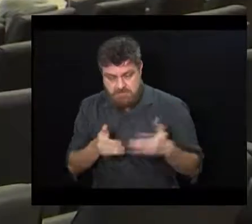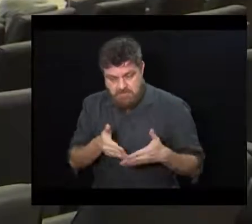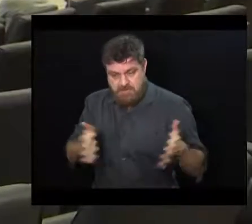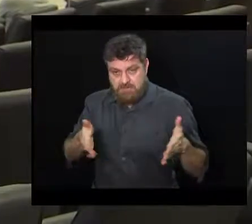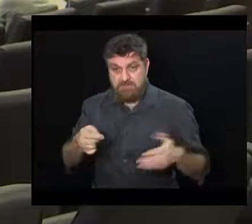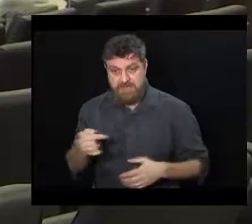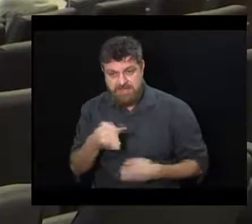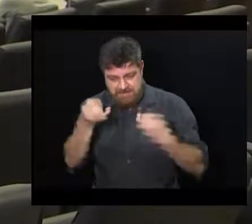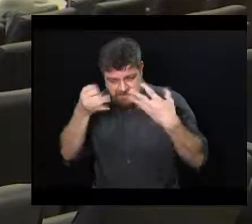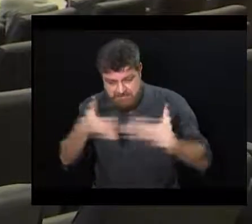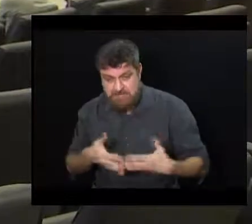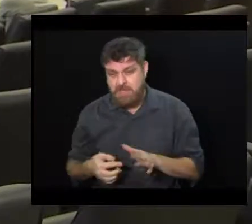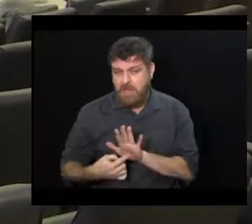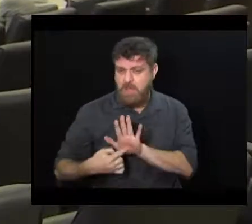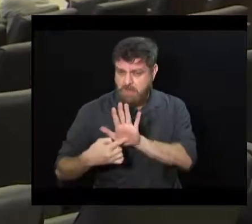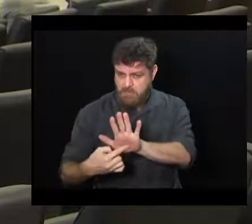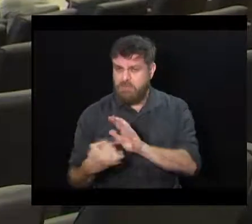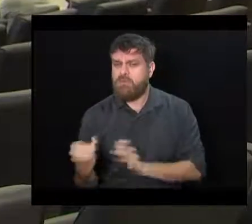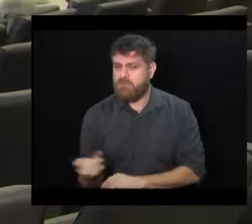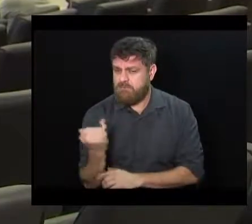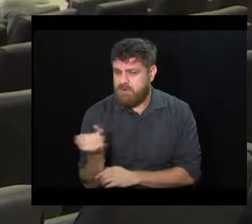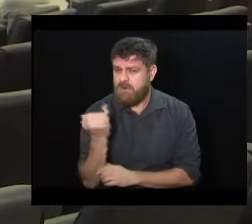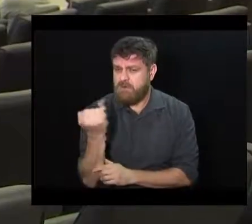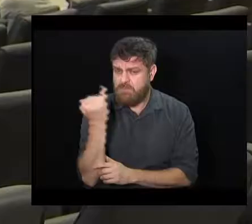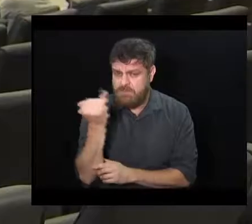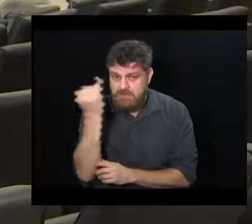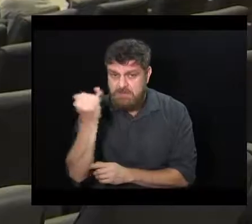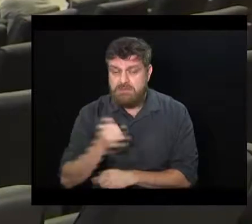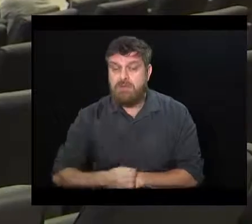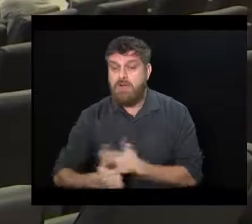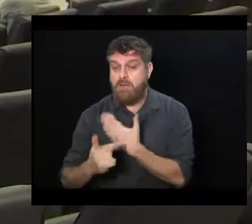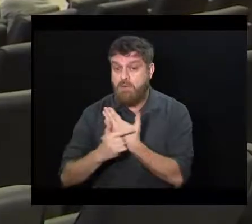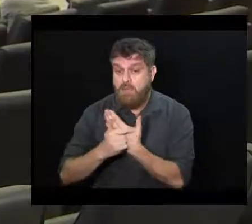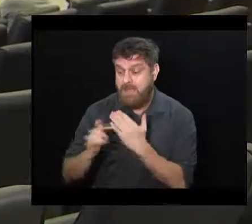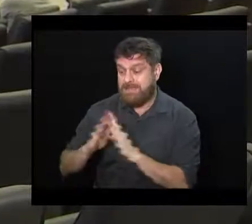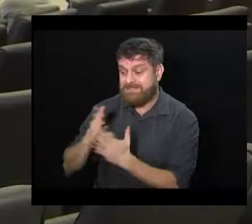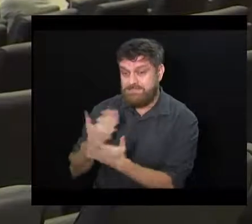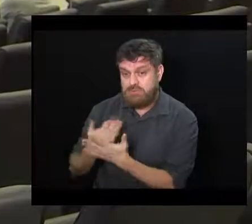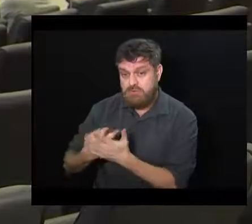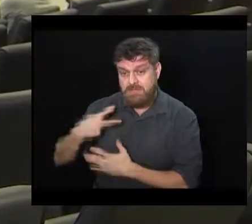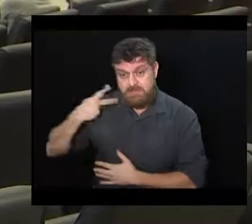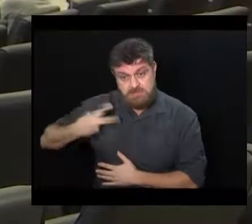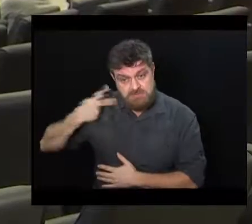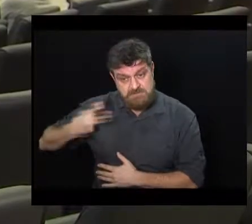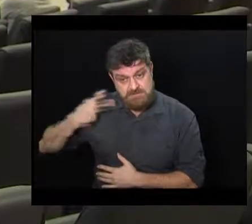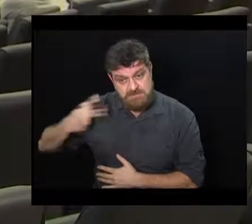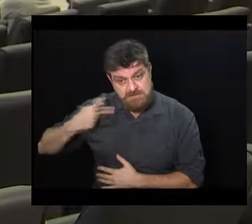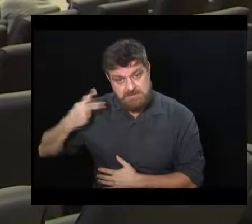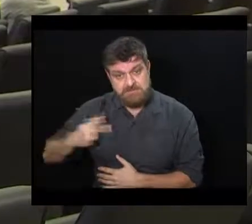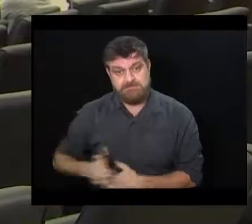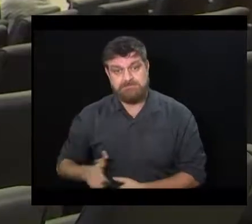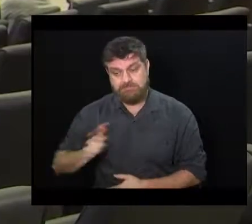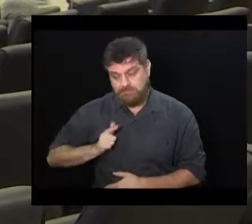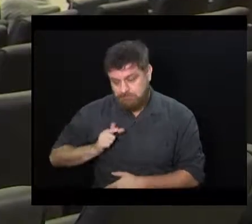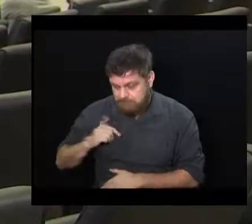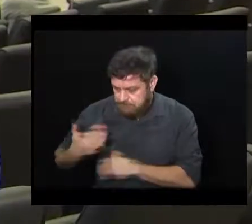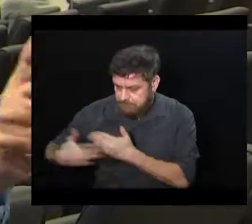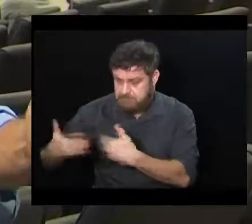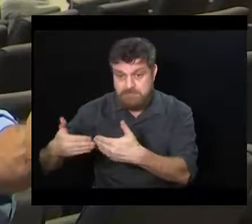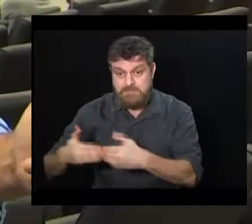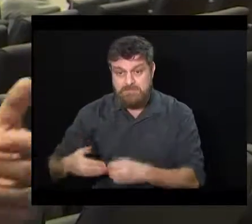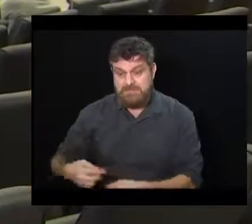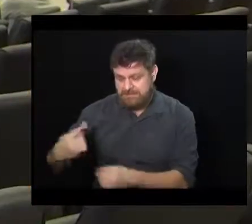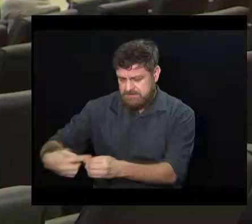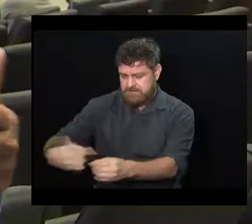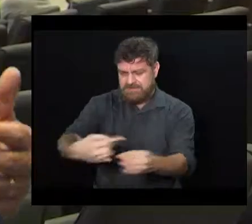uma demonstração importante do papel que a Escola do Legislativo vem desempenhando em todas